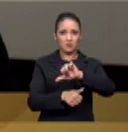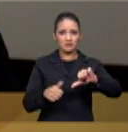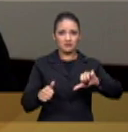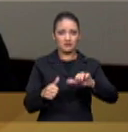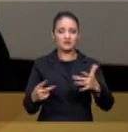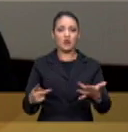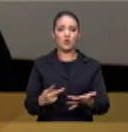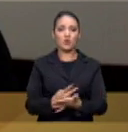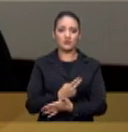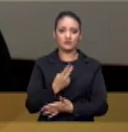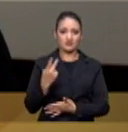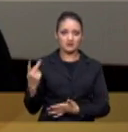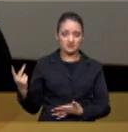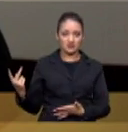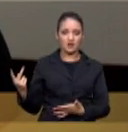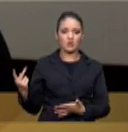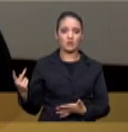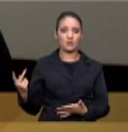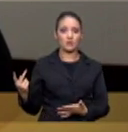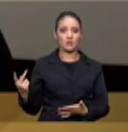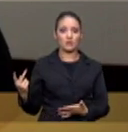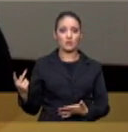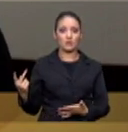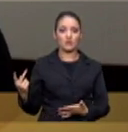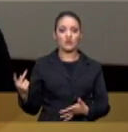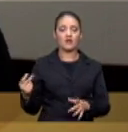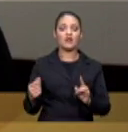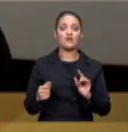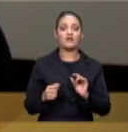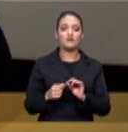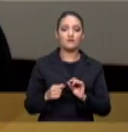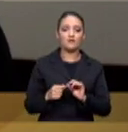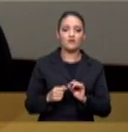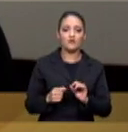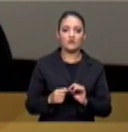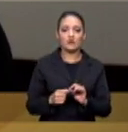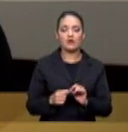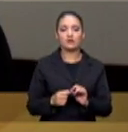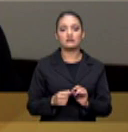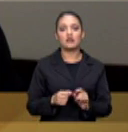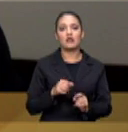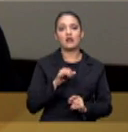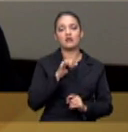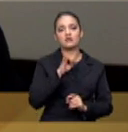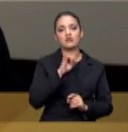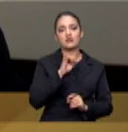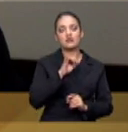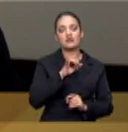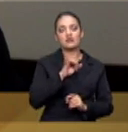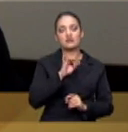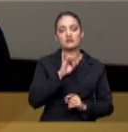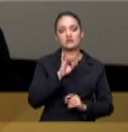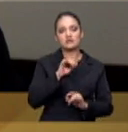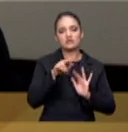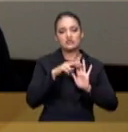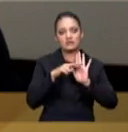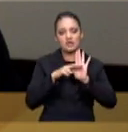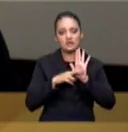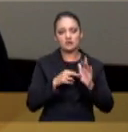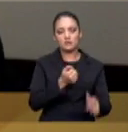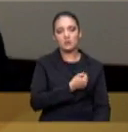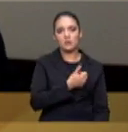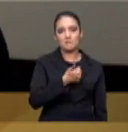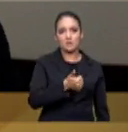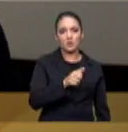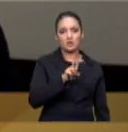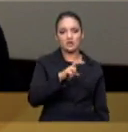parecer e concretizada na instrução normativa número 1599 de